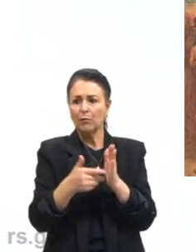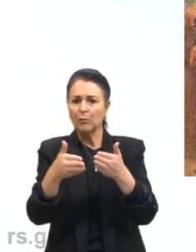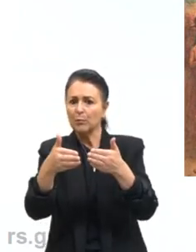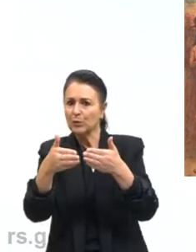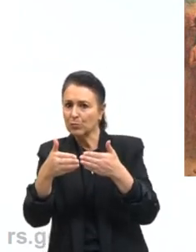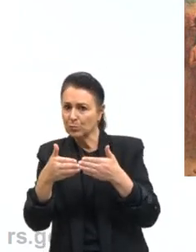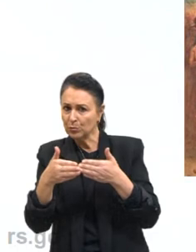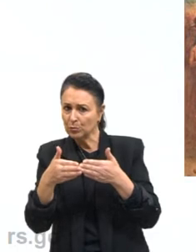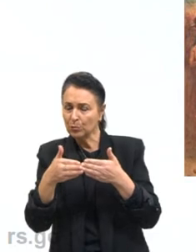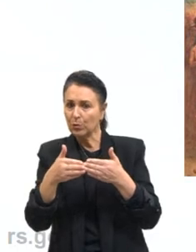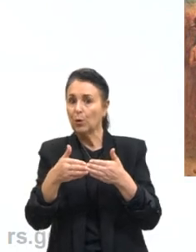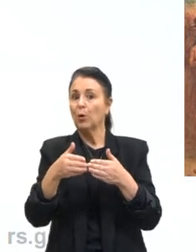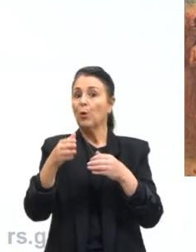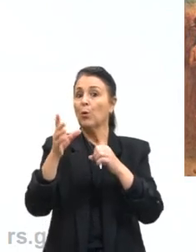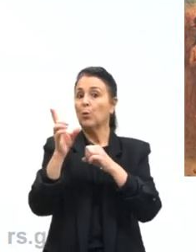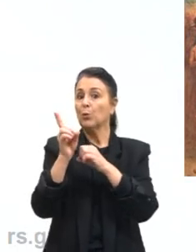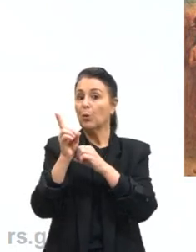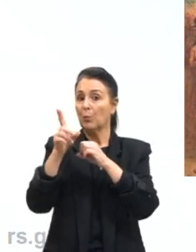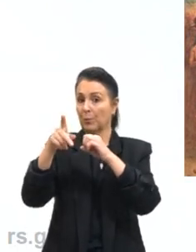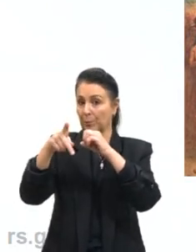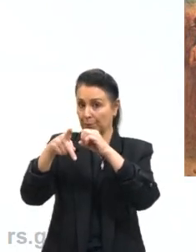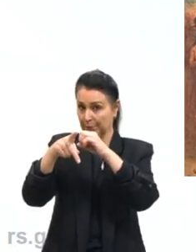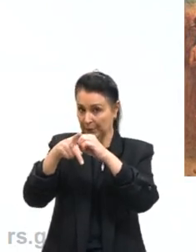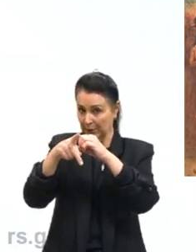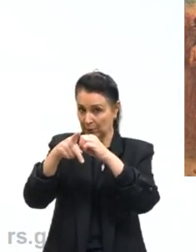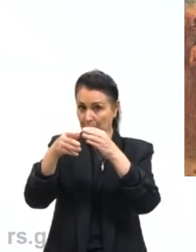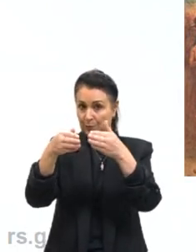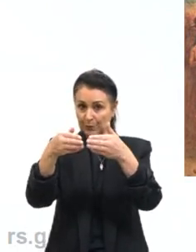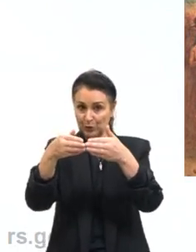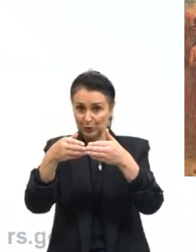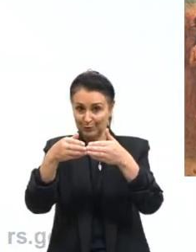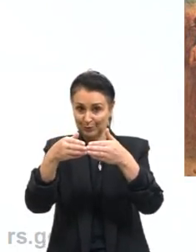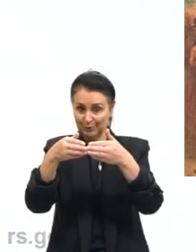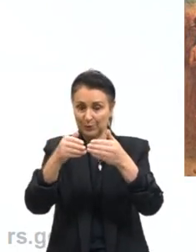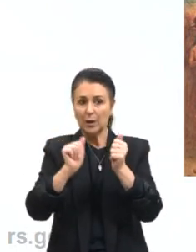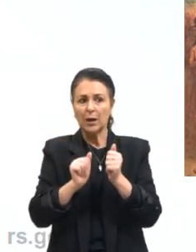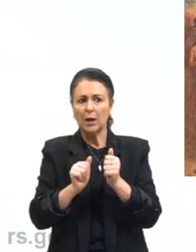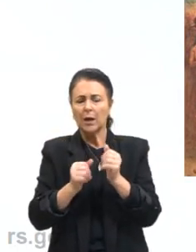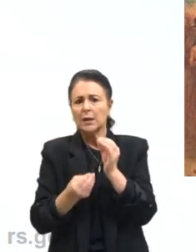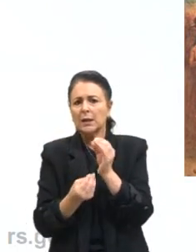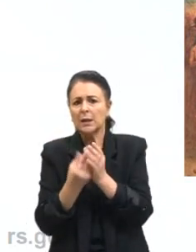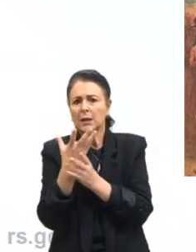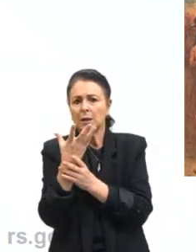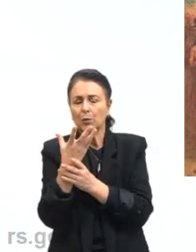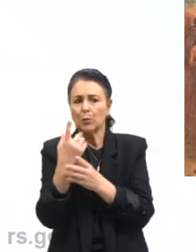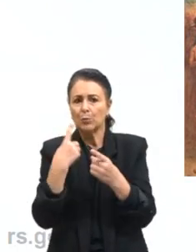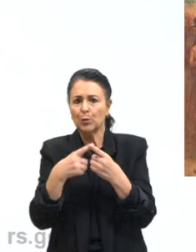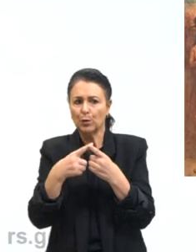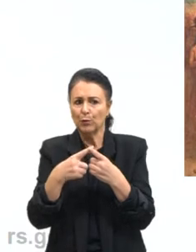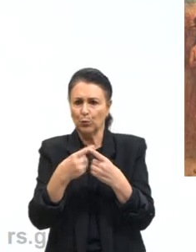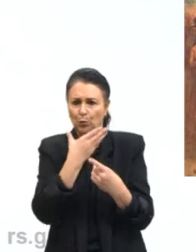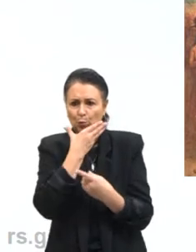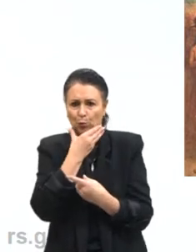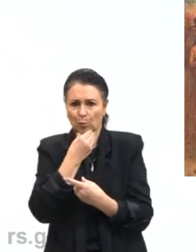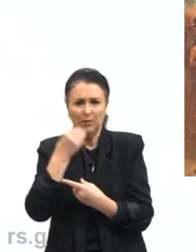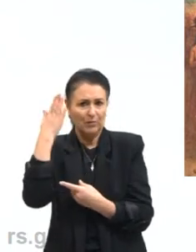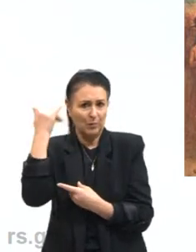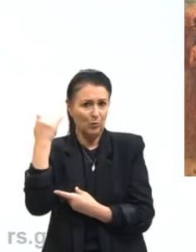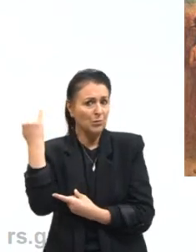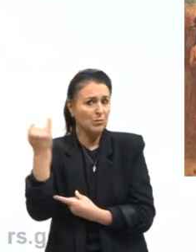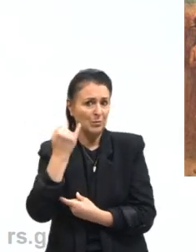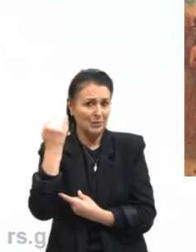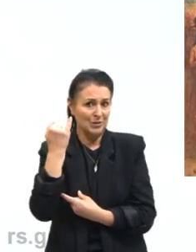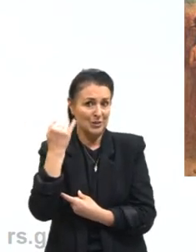por Dom Pedro. Ela está criando, é uma obra que é objetiva, ela é encomendada para criar uma narrativa